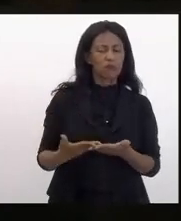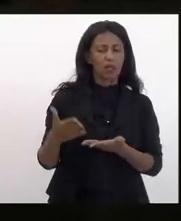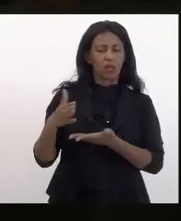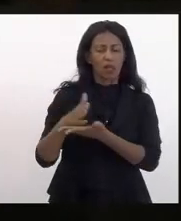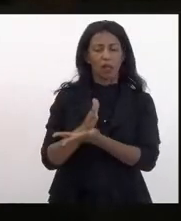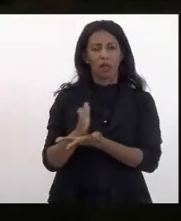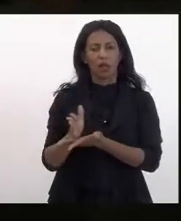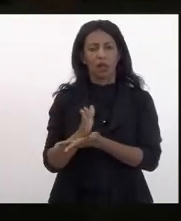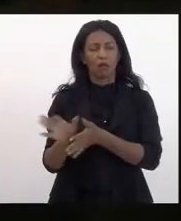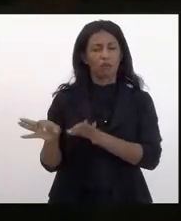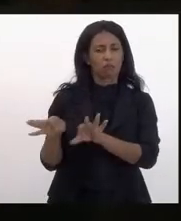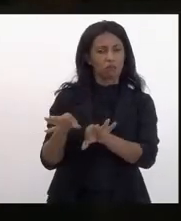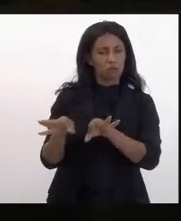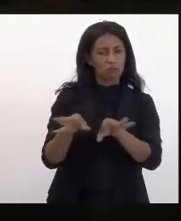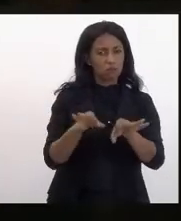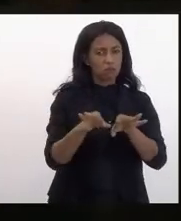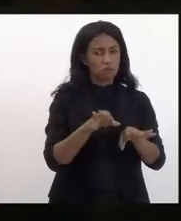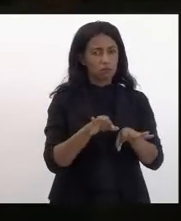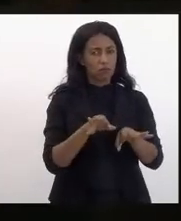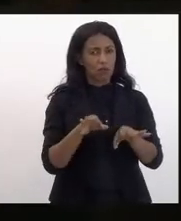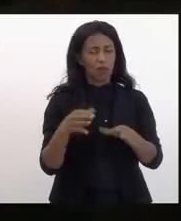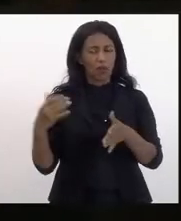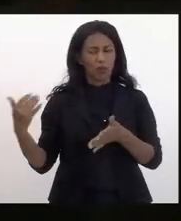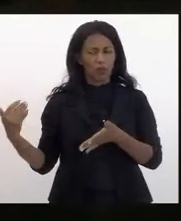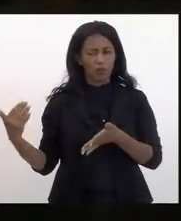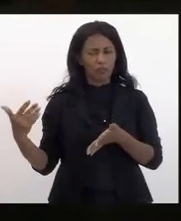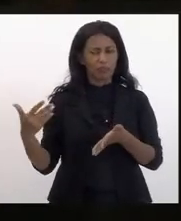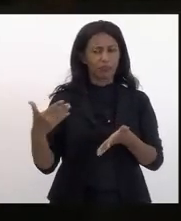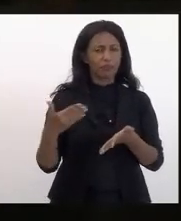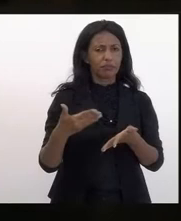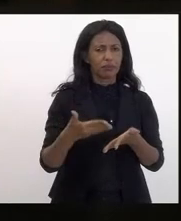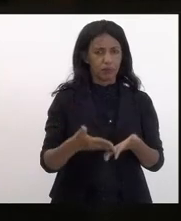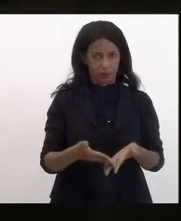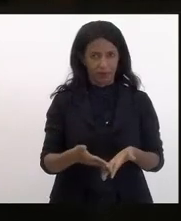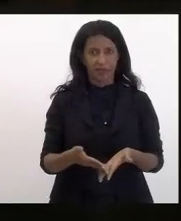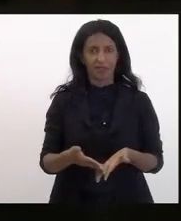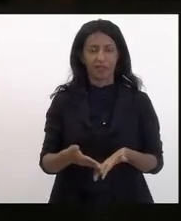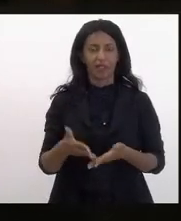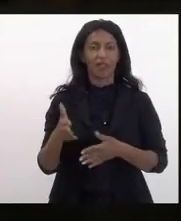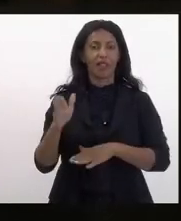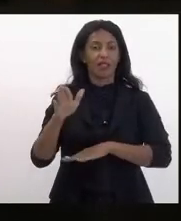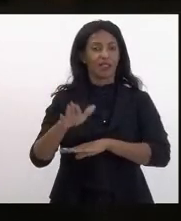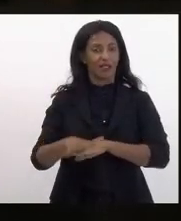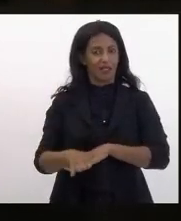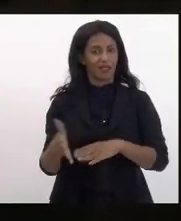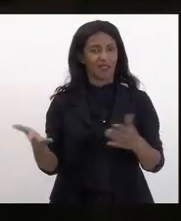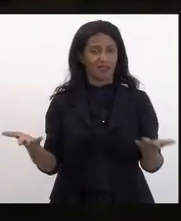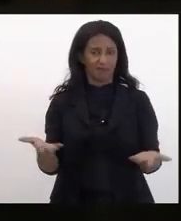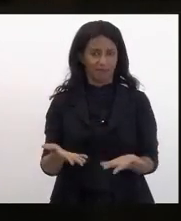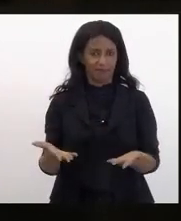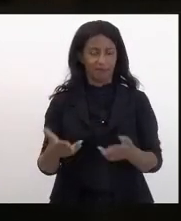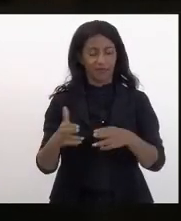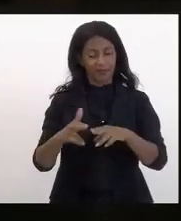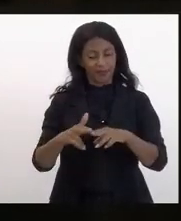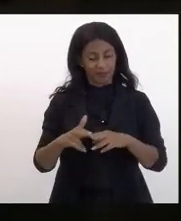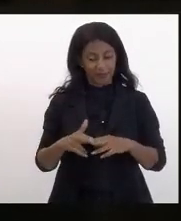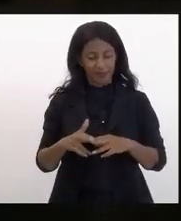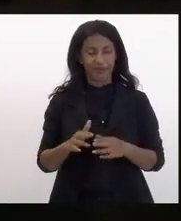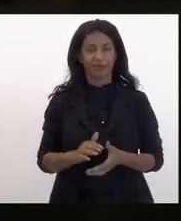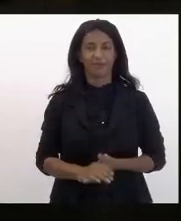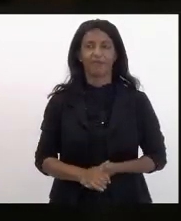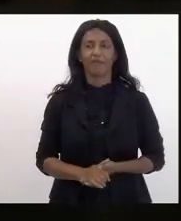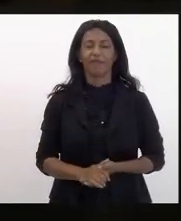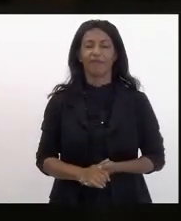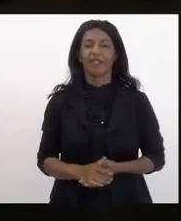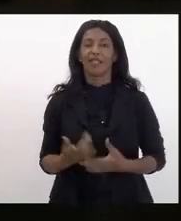alguma forma, foi passada aqui na tarde de hoje. Por isso,